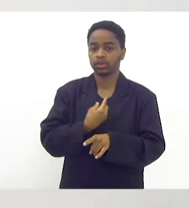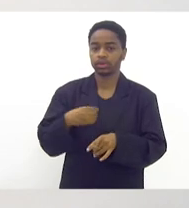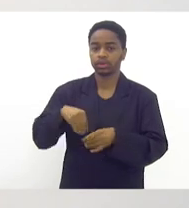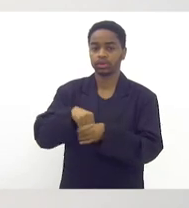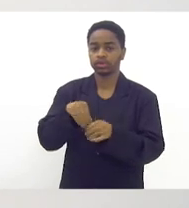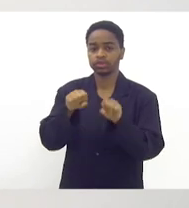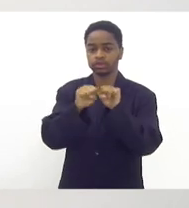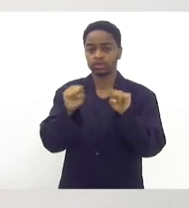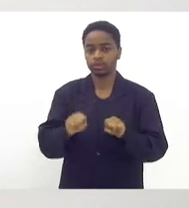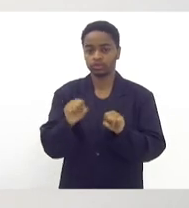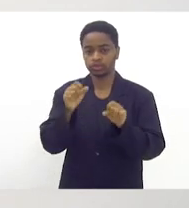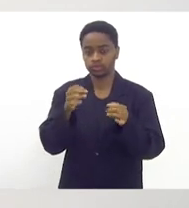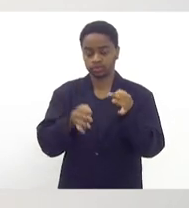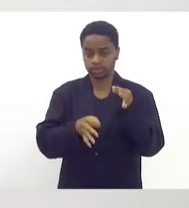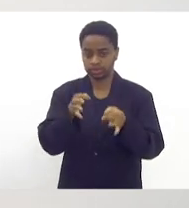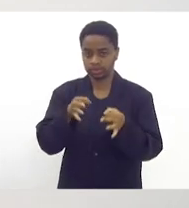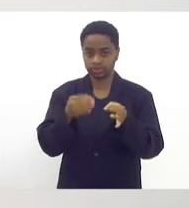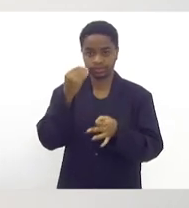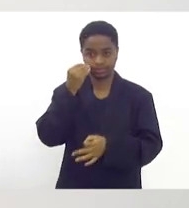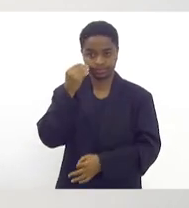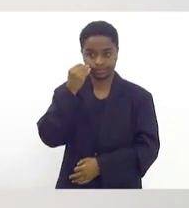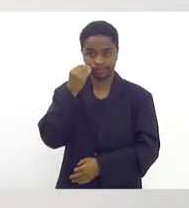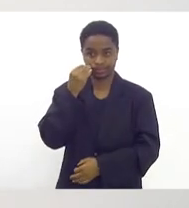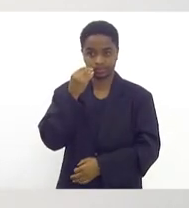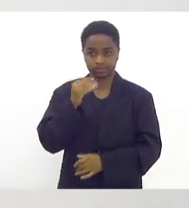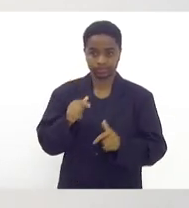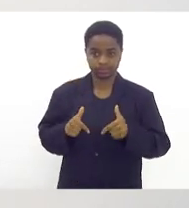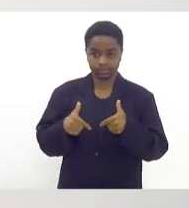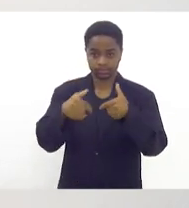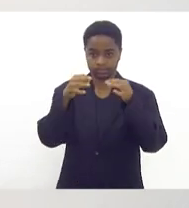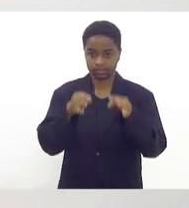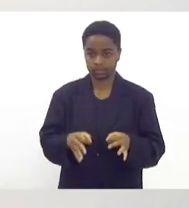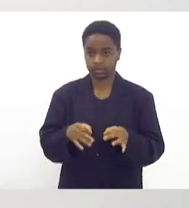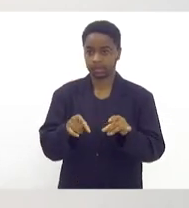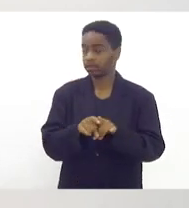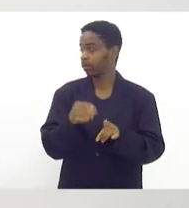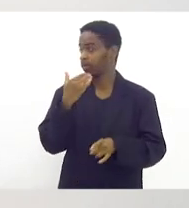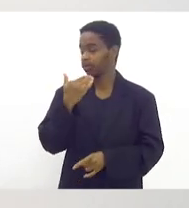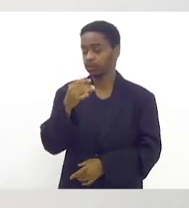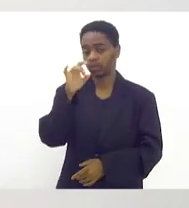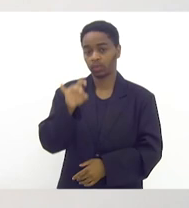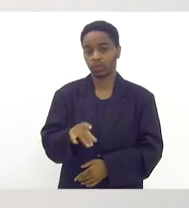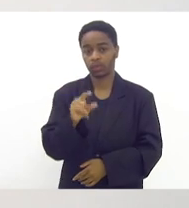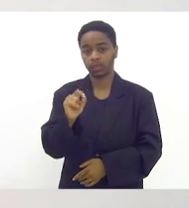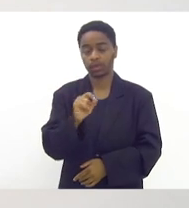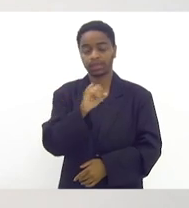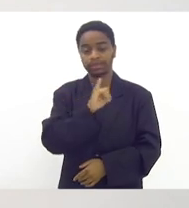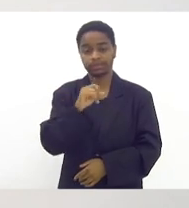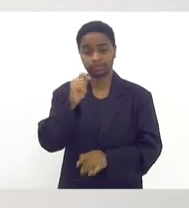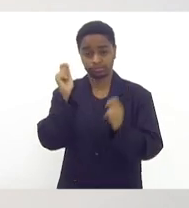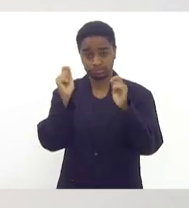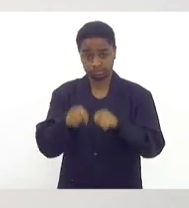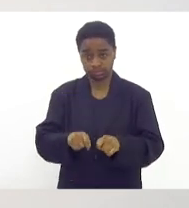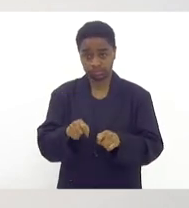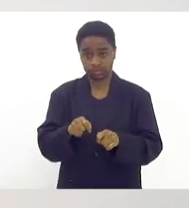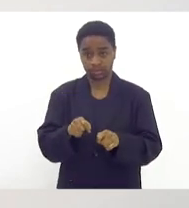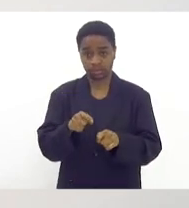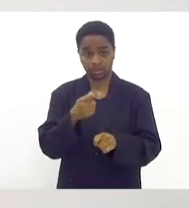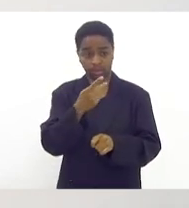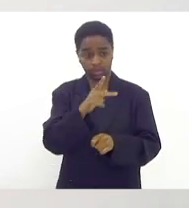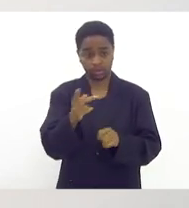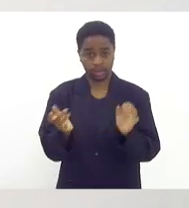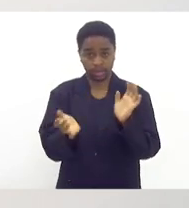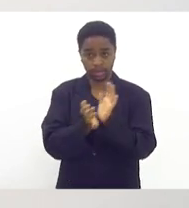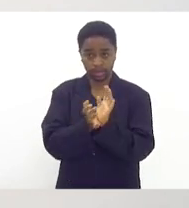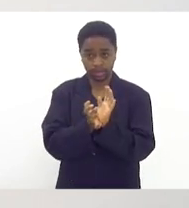que tomar as providências cabíveis para isso E aí Deputado uma última um último pedido se fosse possível eh a sua Assessoria é